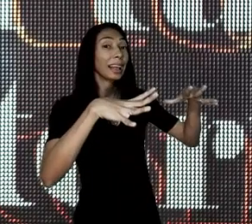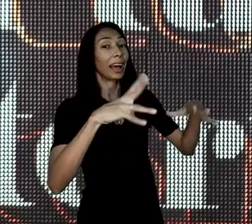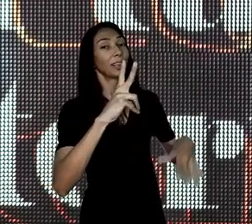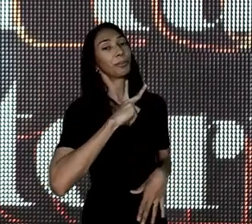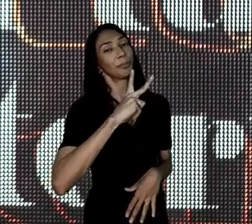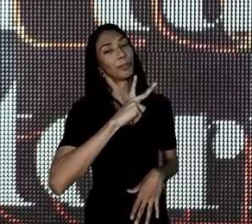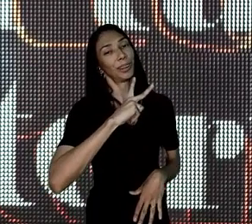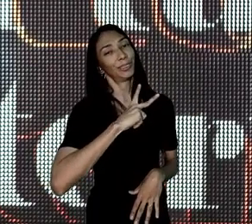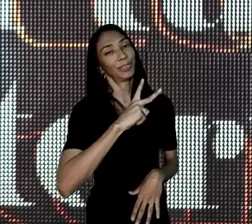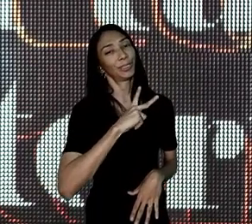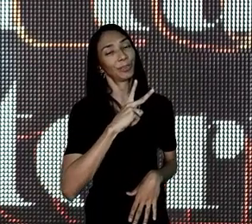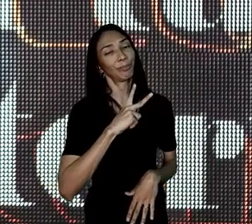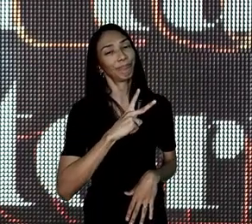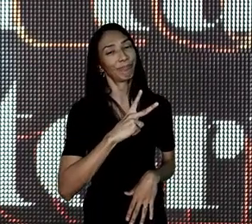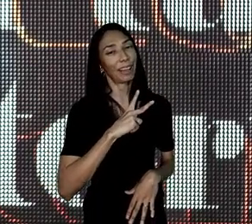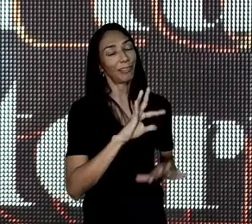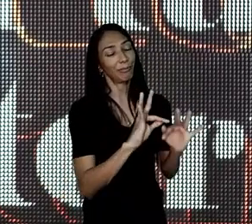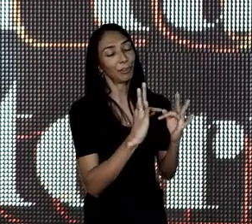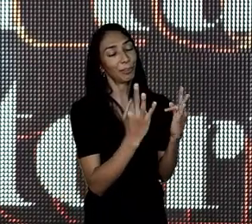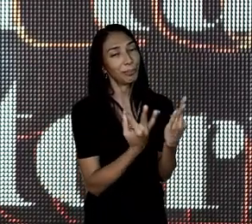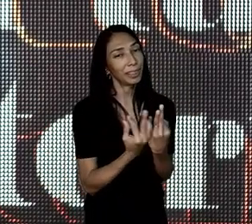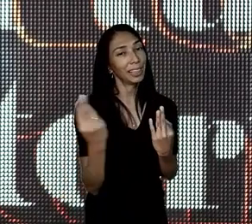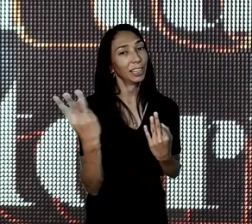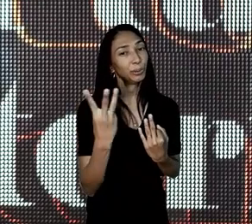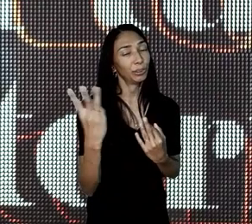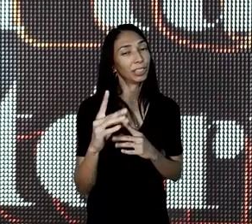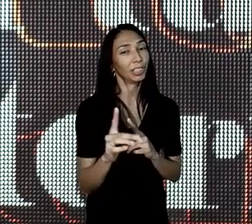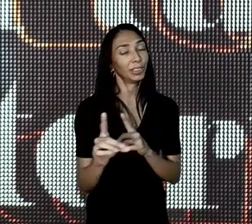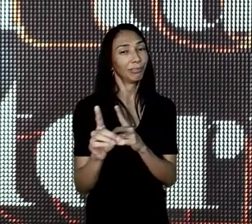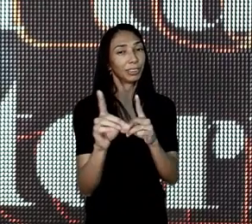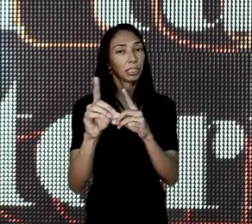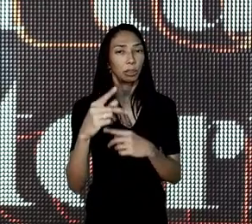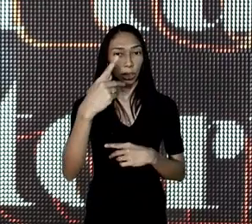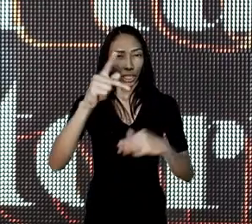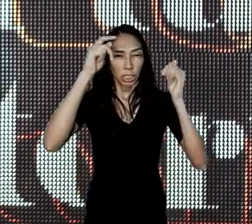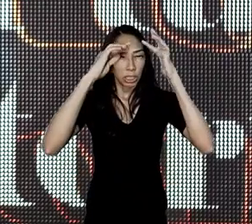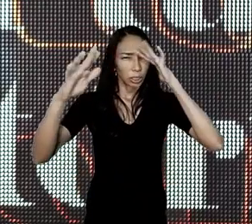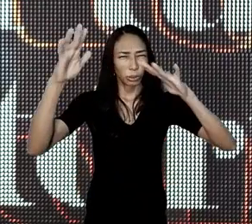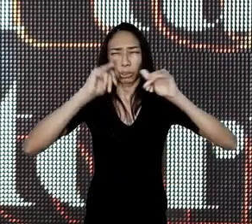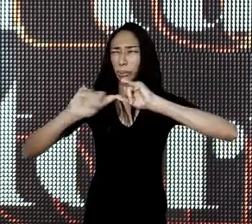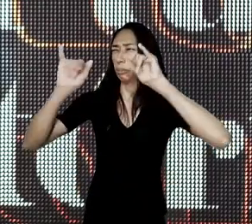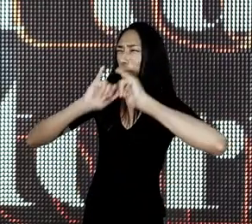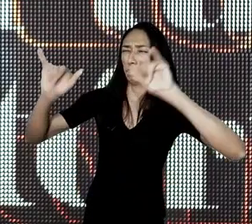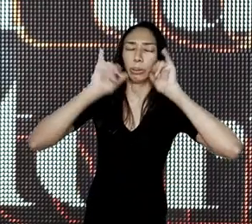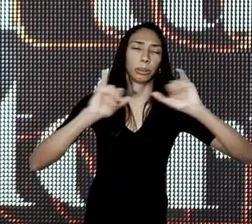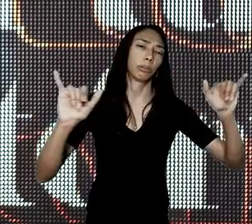que acredita. Por isso você tem que parar de falar todos os teus sonhos e projetos para todo mundo.